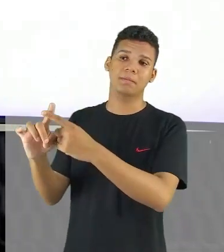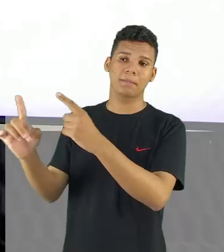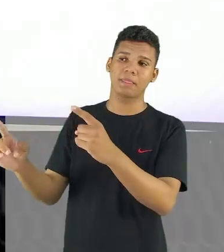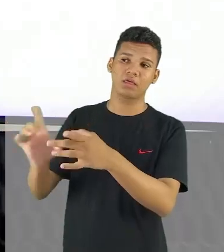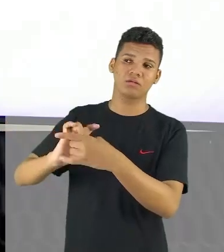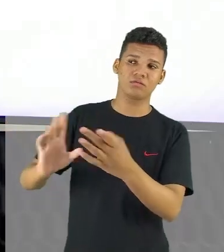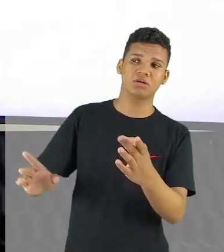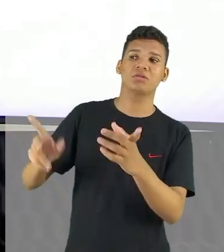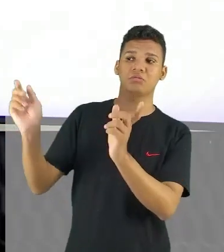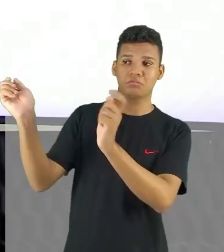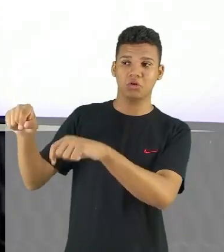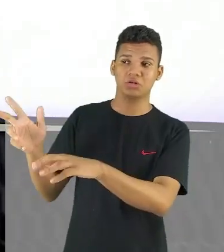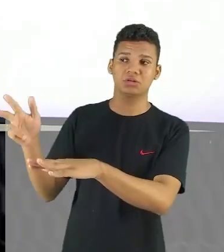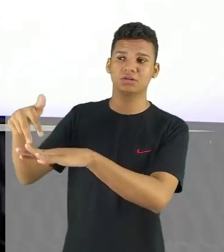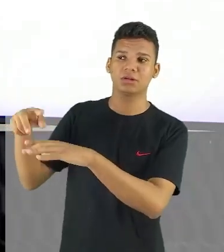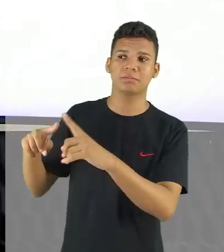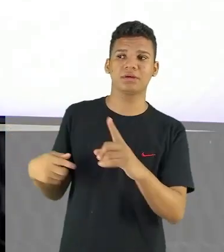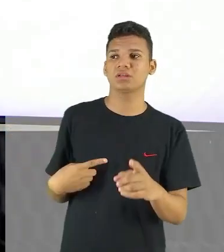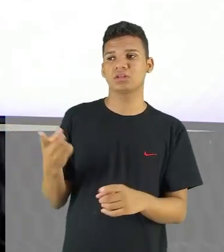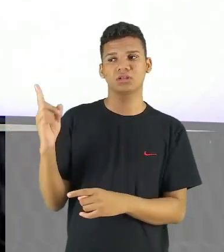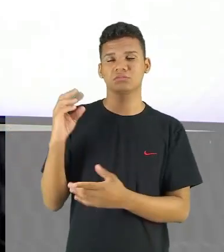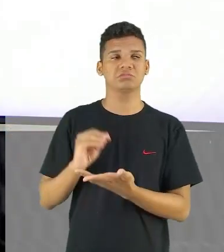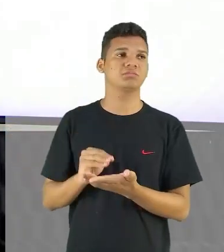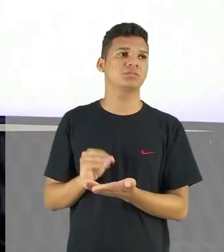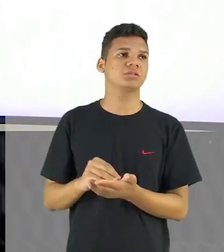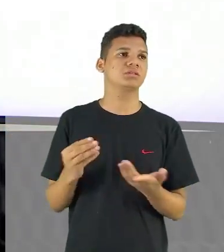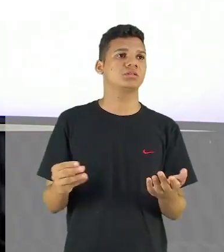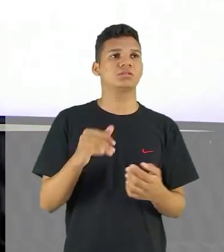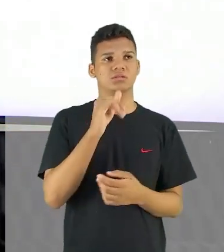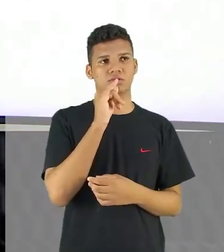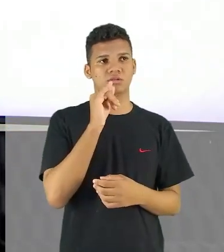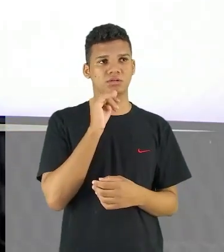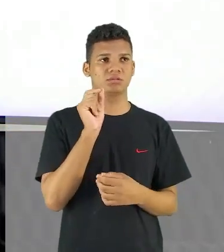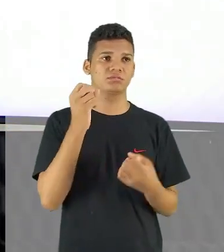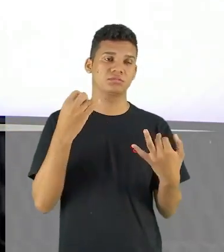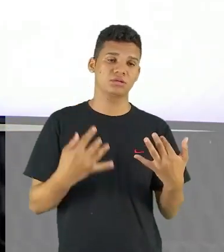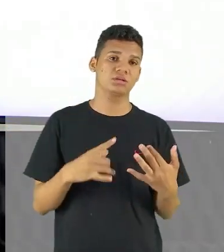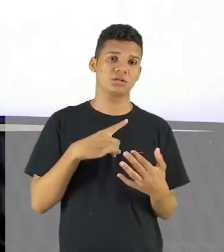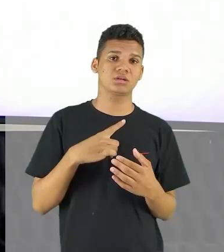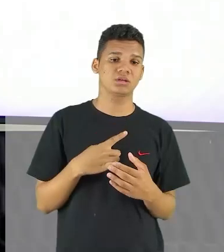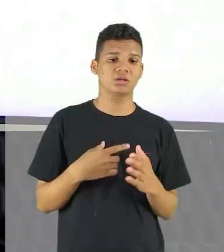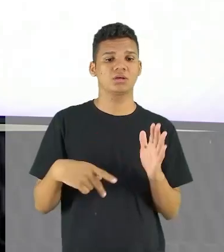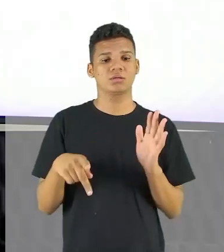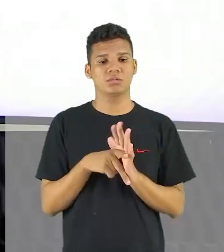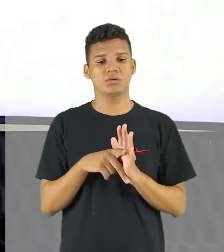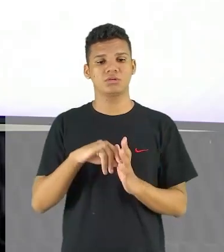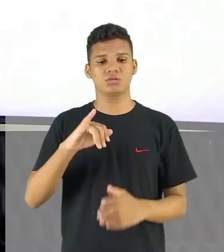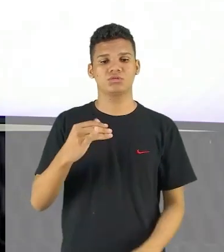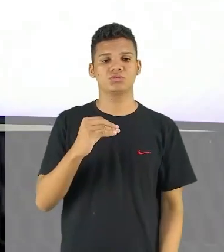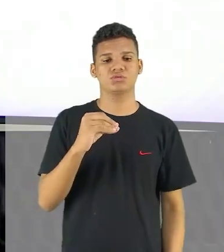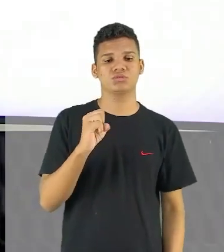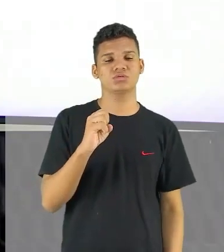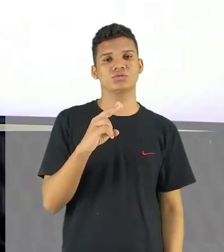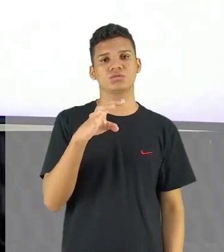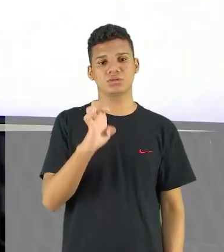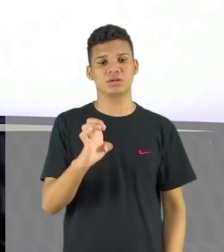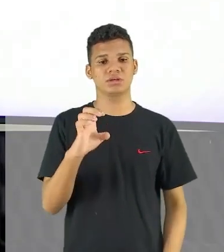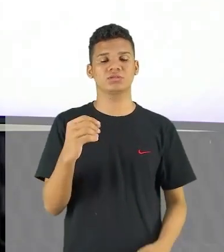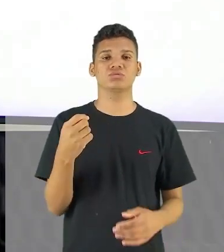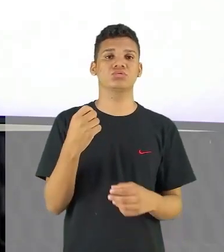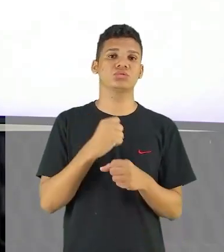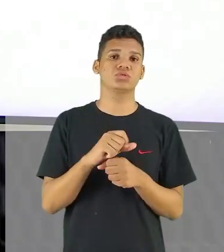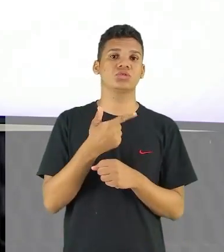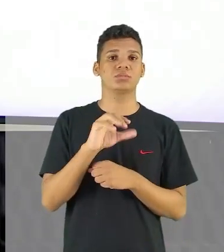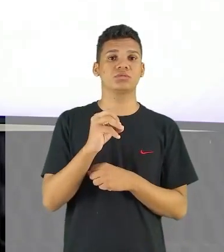em tempo de saltar. Não me faz falta. Casa da Sagração é a obra de Josué Montello, 2018. Então, você